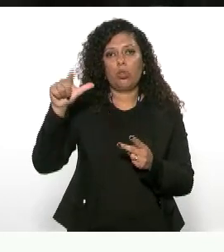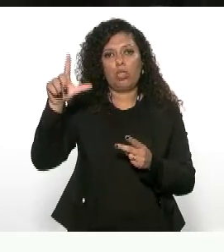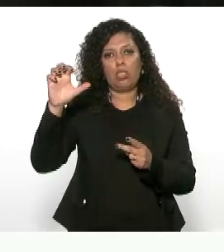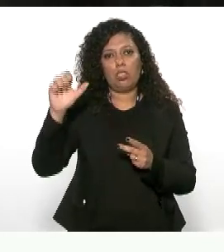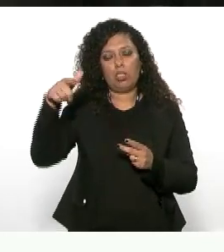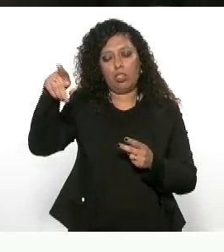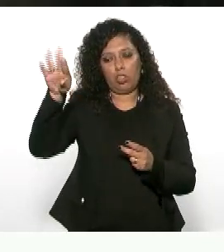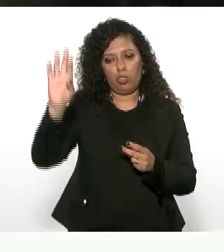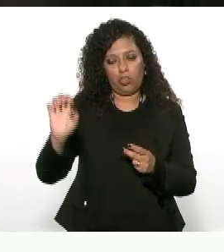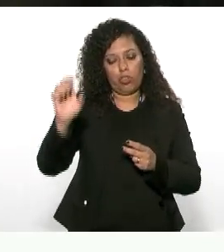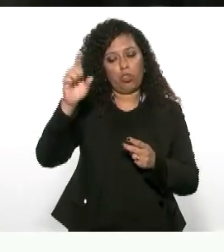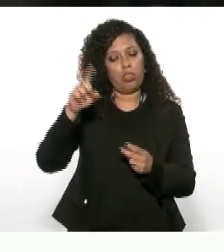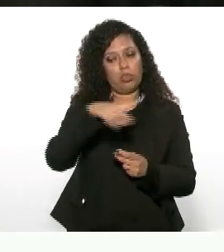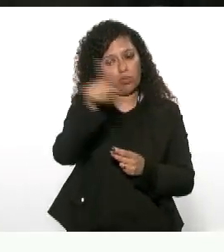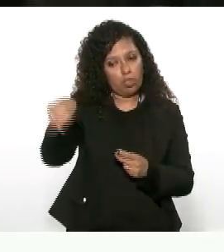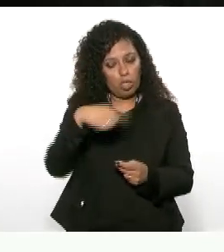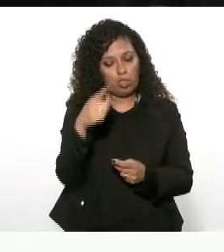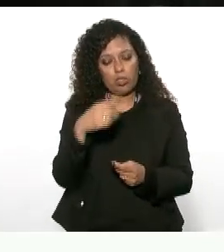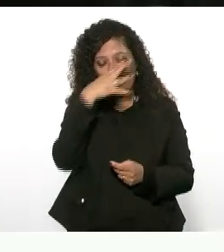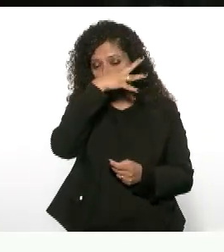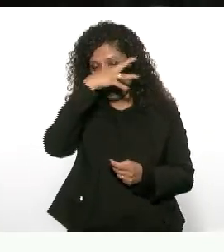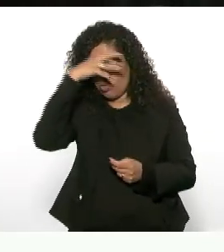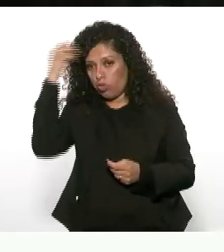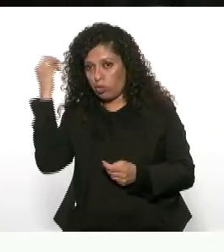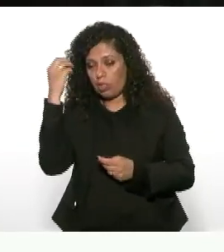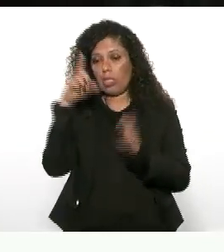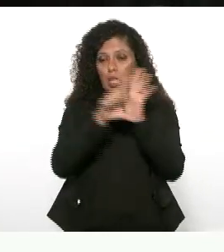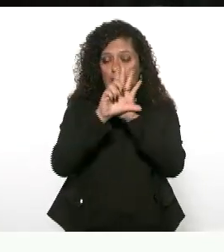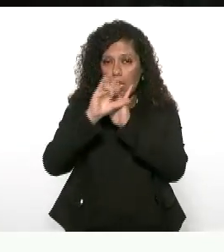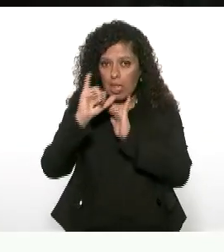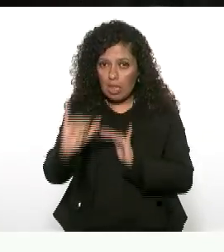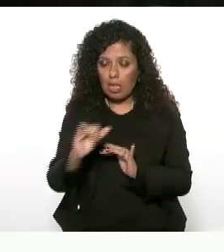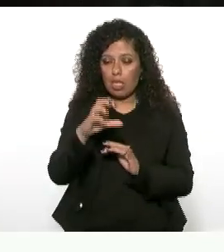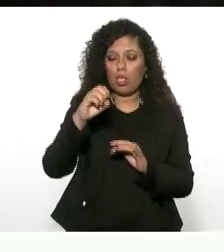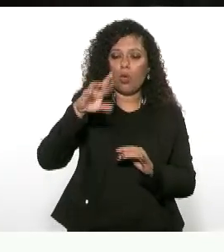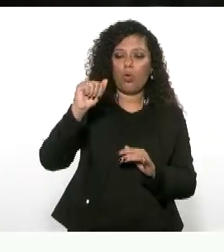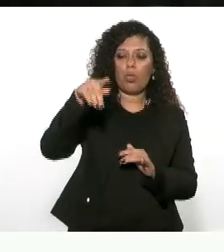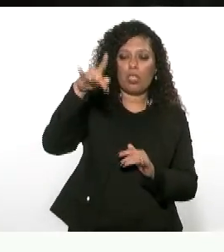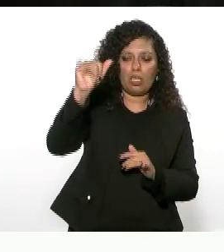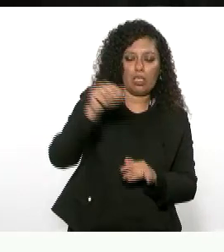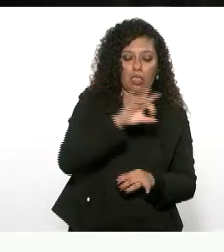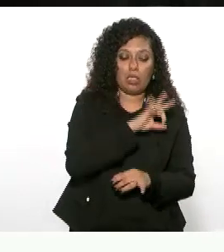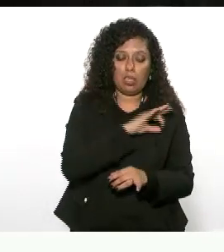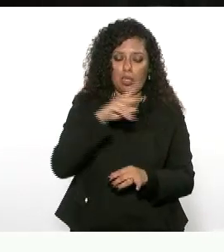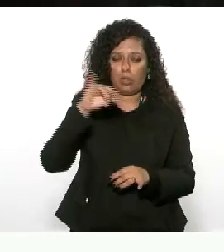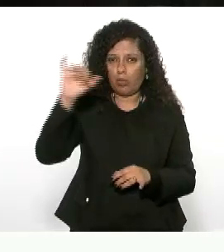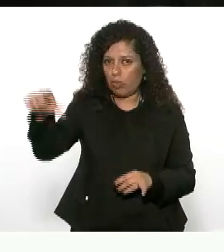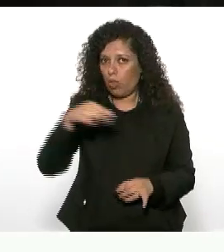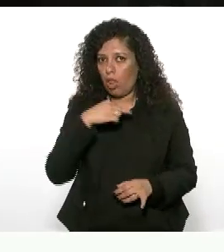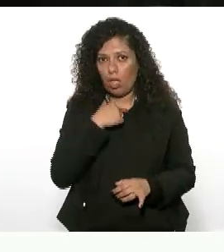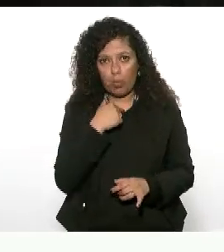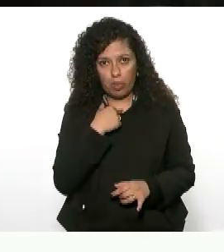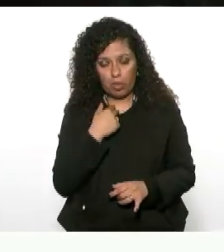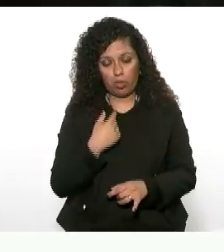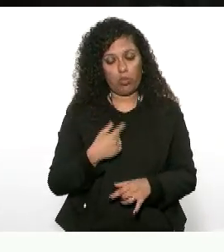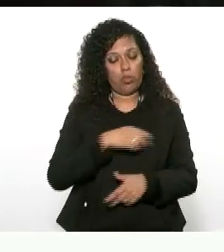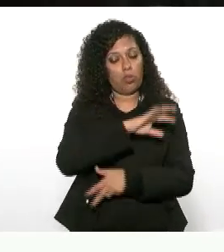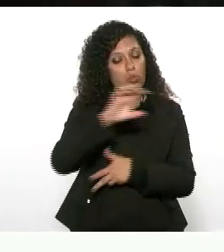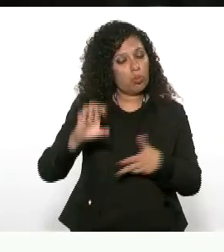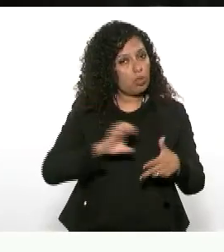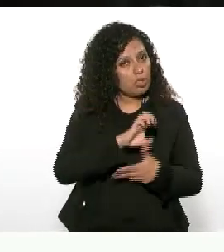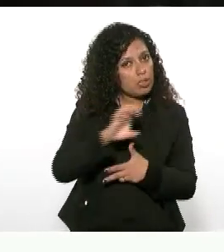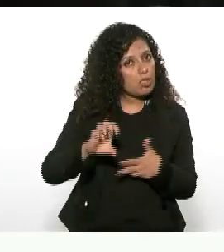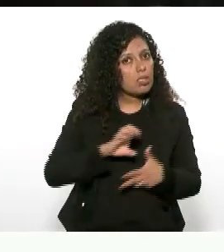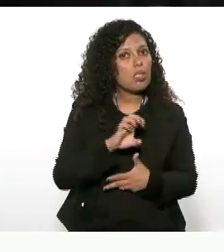não podemos esquecer aqui a questão da lei orgânica da Polícia Civil. Essa é uma dívida que o Poder